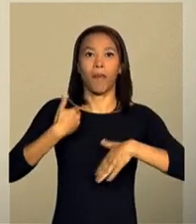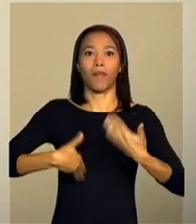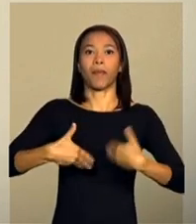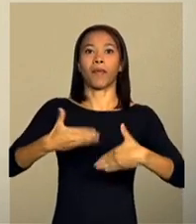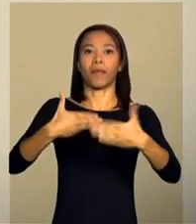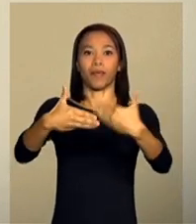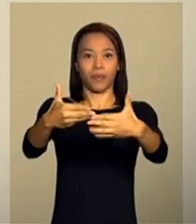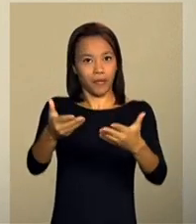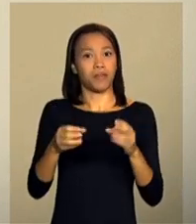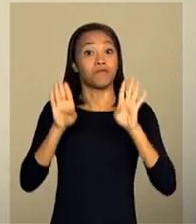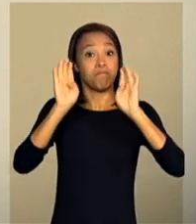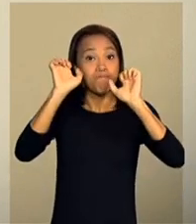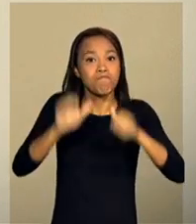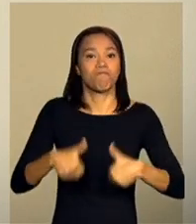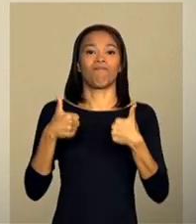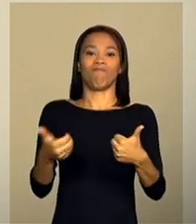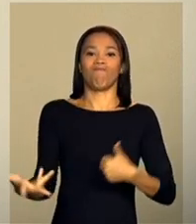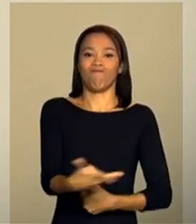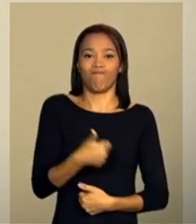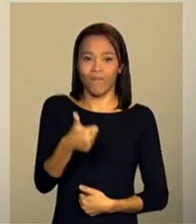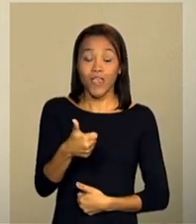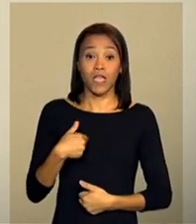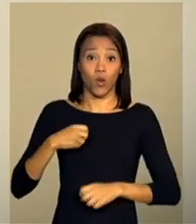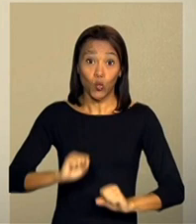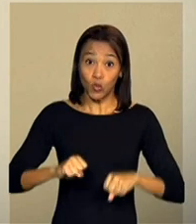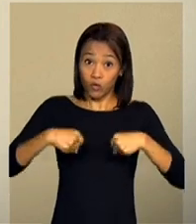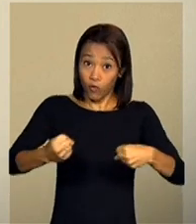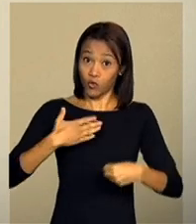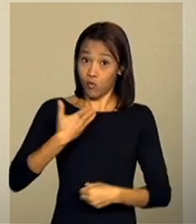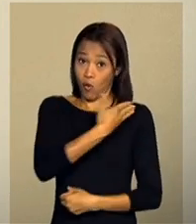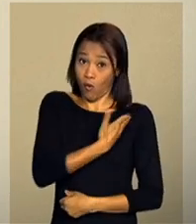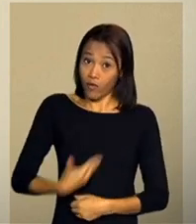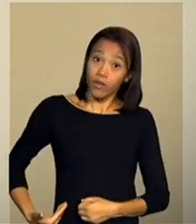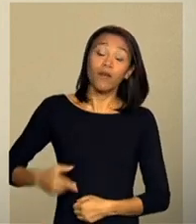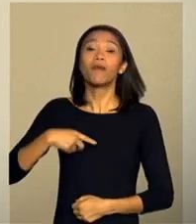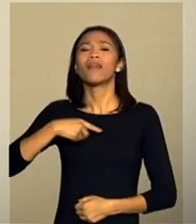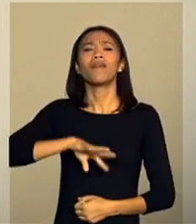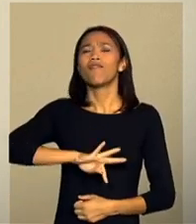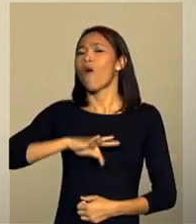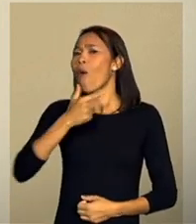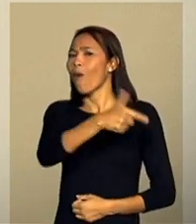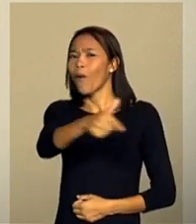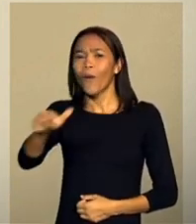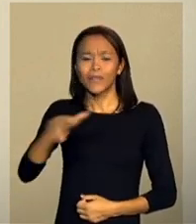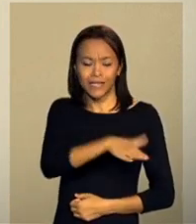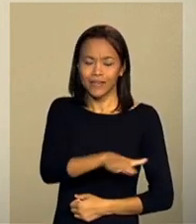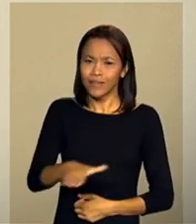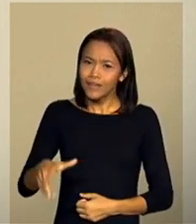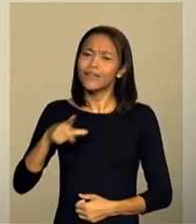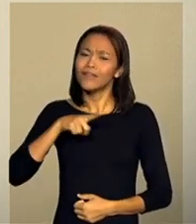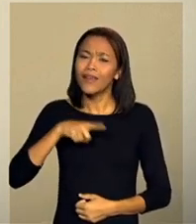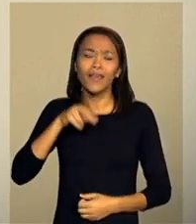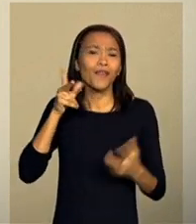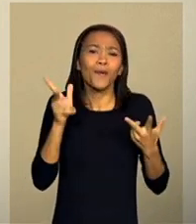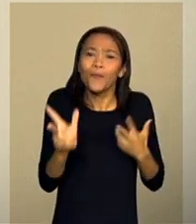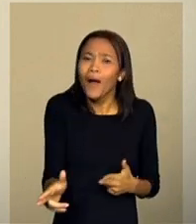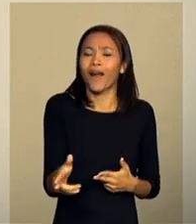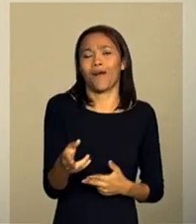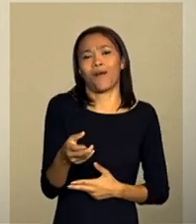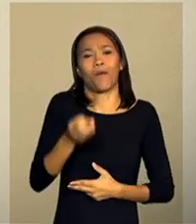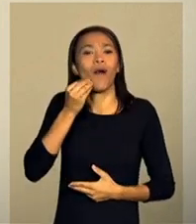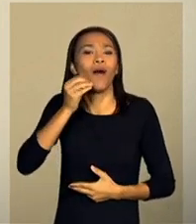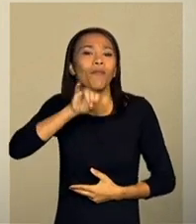para se desenvolver de forma integral o esforço do meu governo Luciano é para que muitas outras crianças tenham a mesma